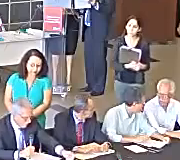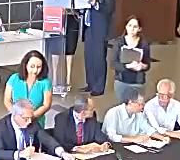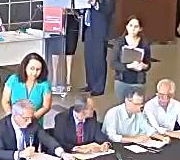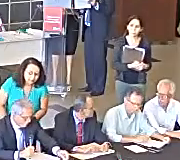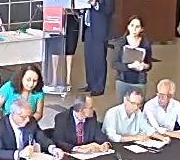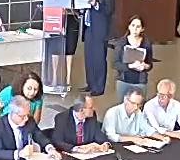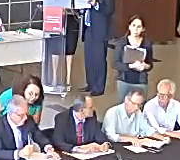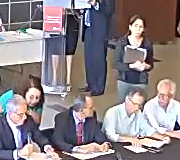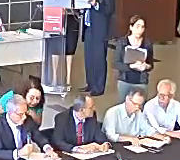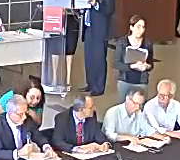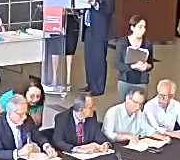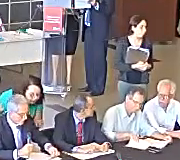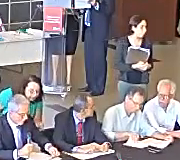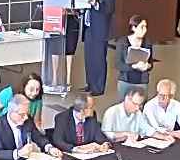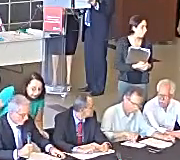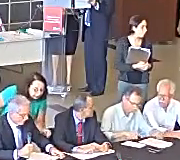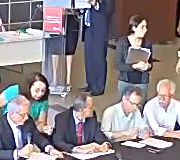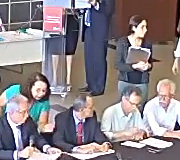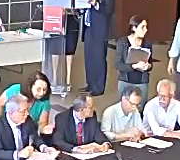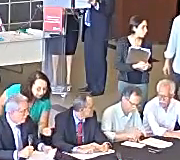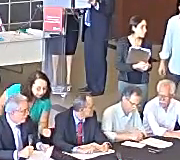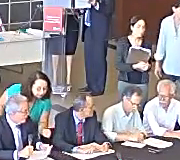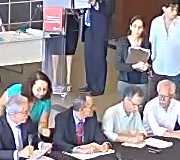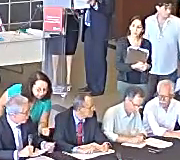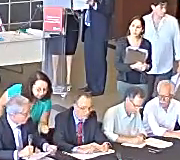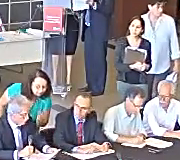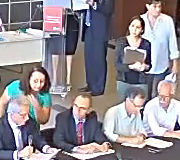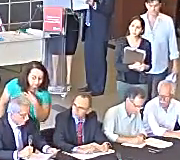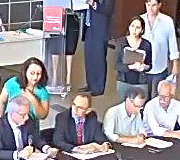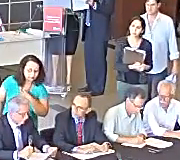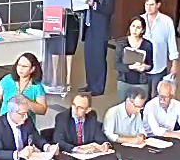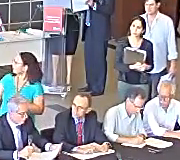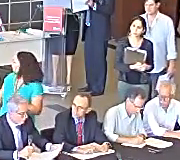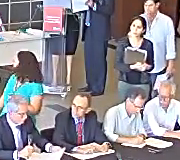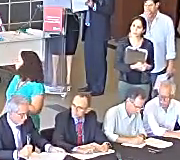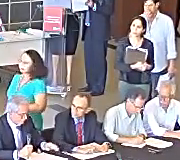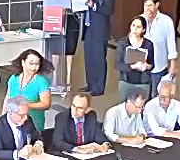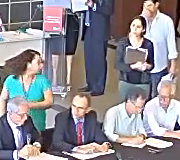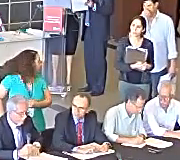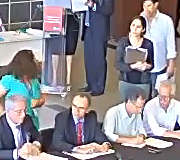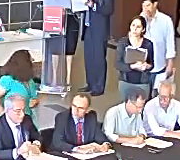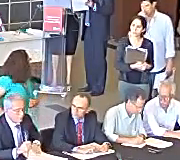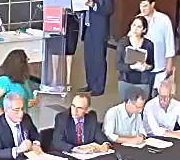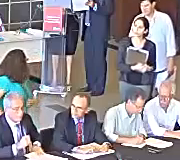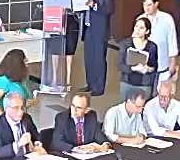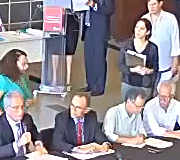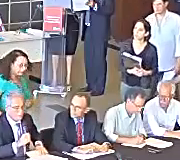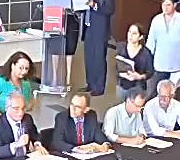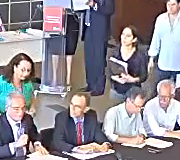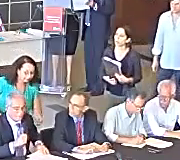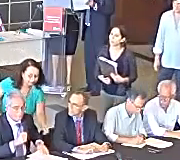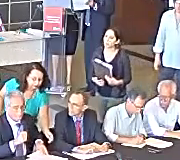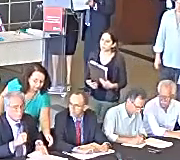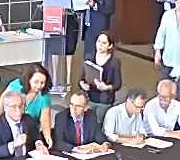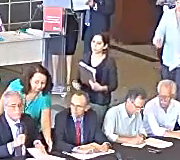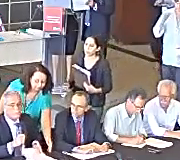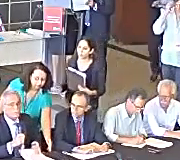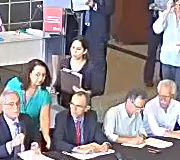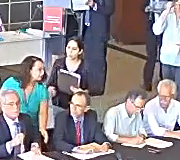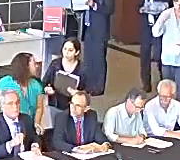Gerais todos os convidados tá eu queria relacionar os convidados Onde estão